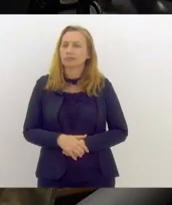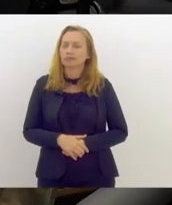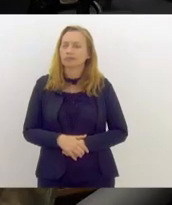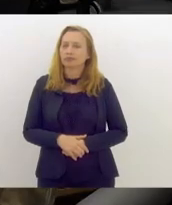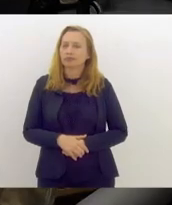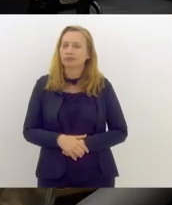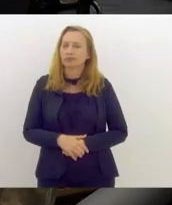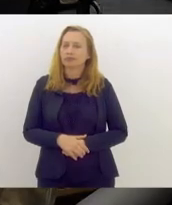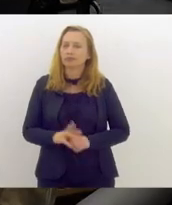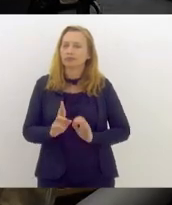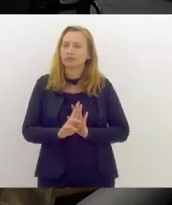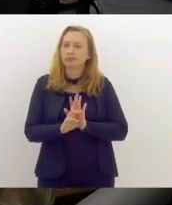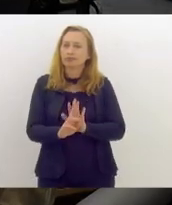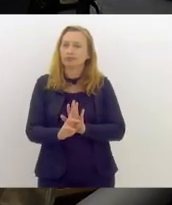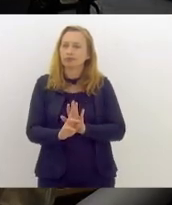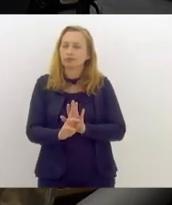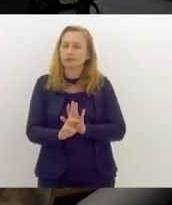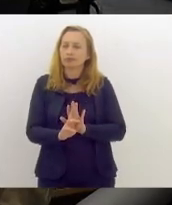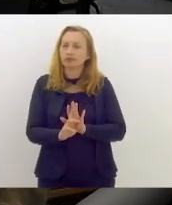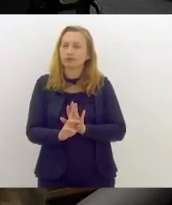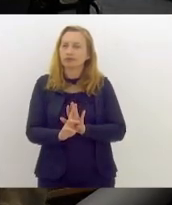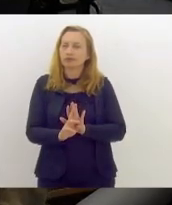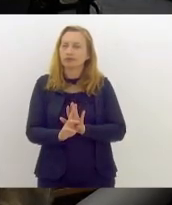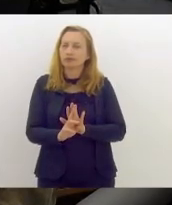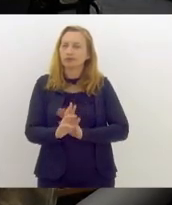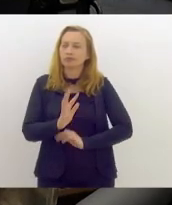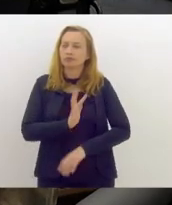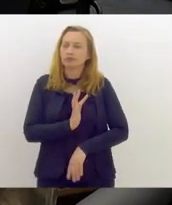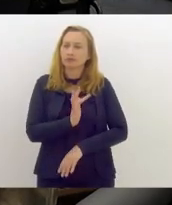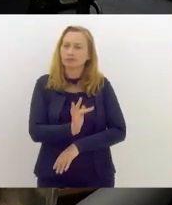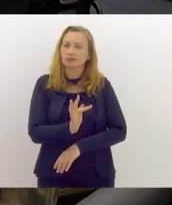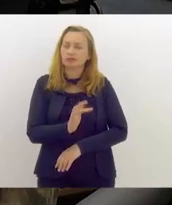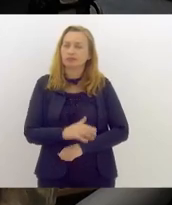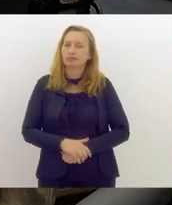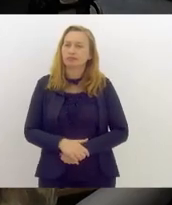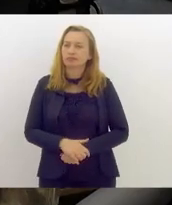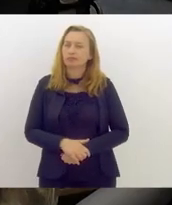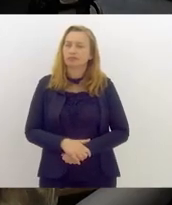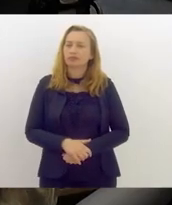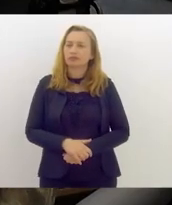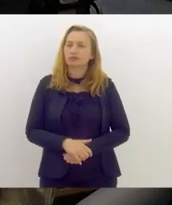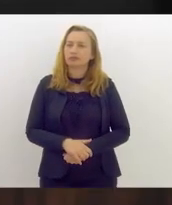e o nosso representante da nossa querida Baixada Fluminense Hilário